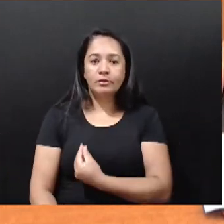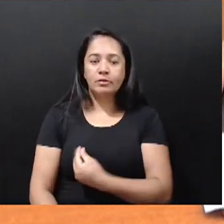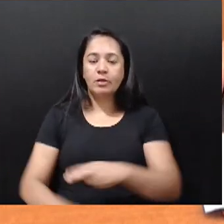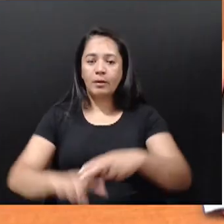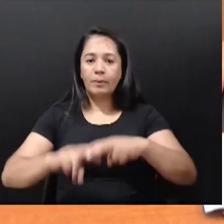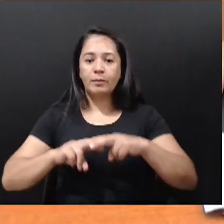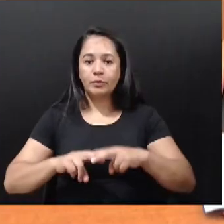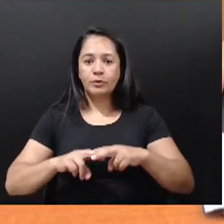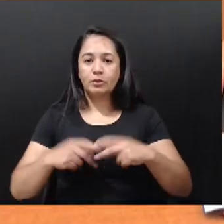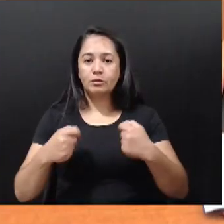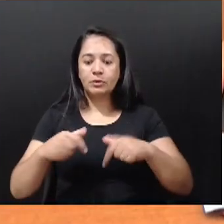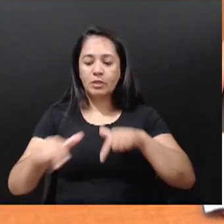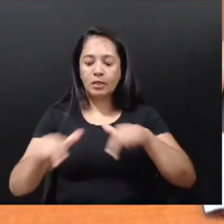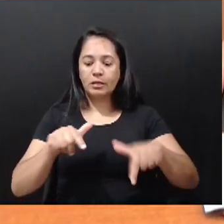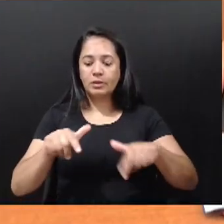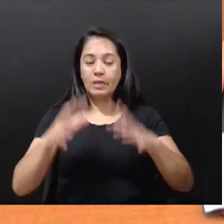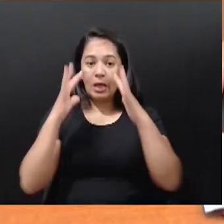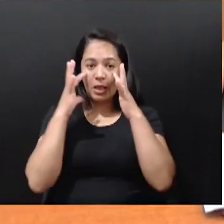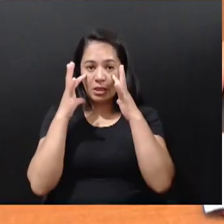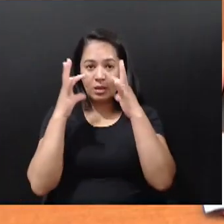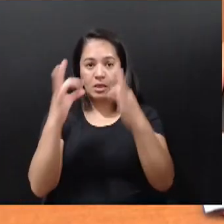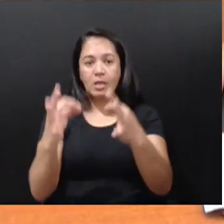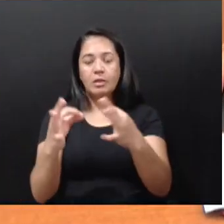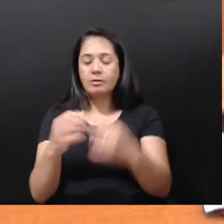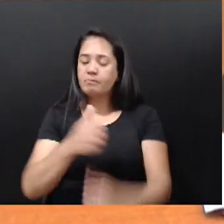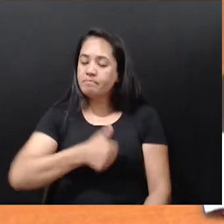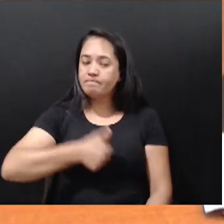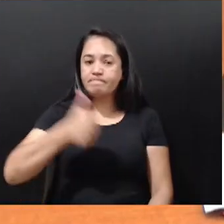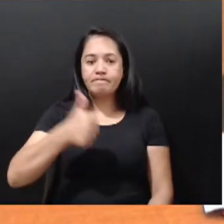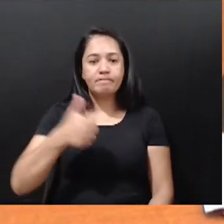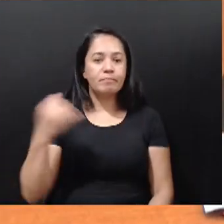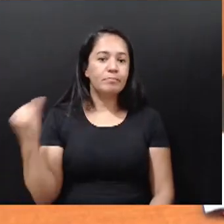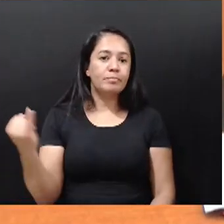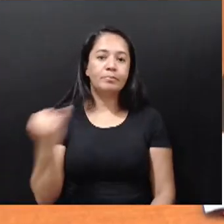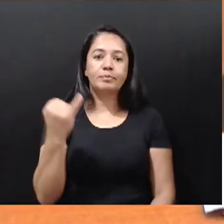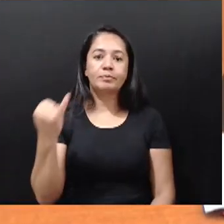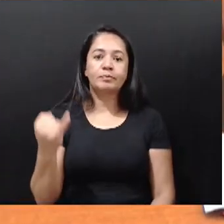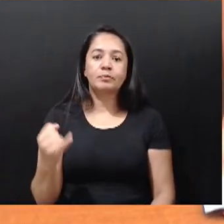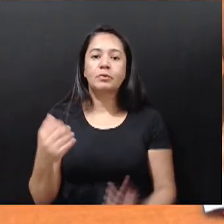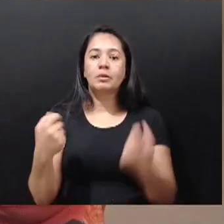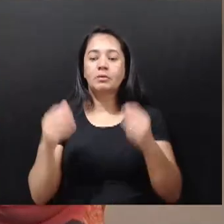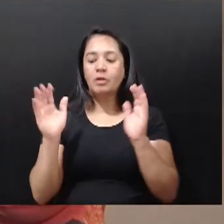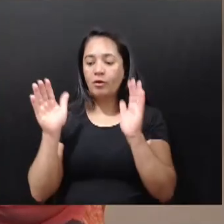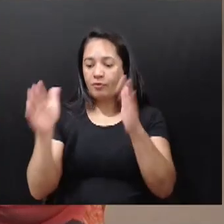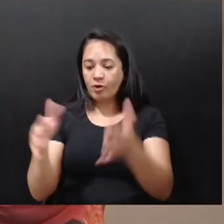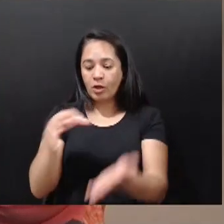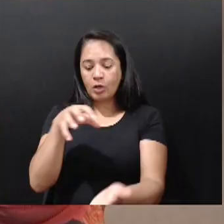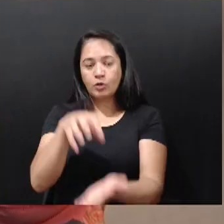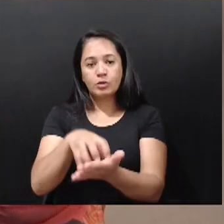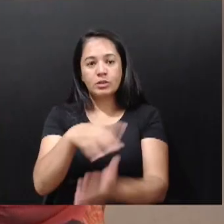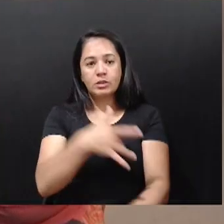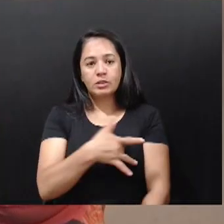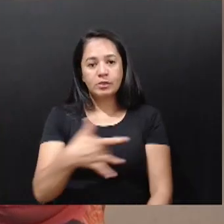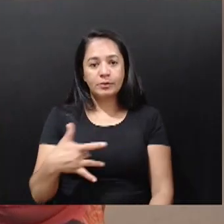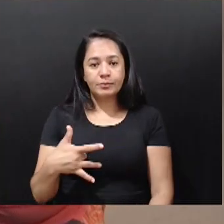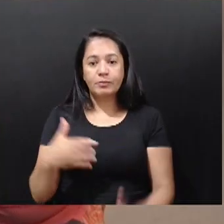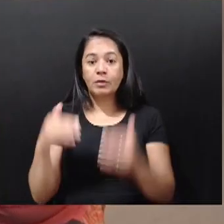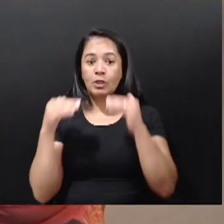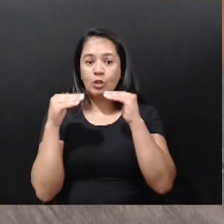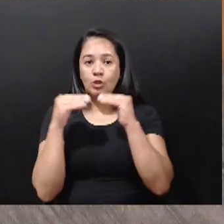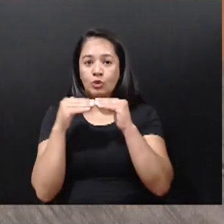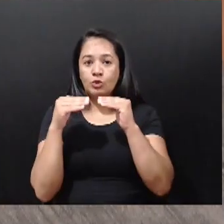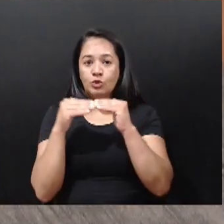serviços da atenção primária, né, é algo fundamental ter esse olhar desde o centro de saúde. De acordo com o último